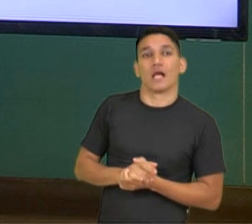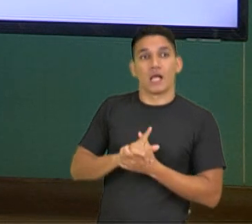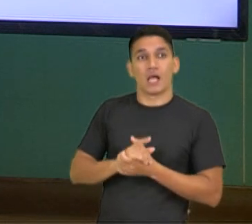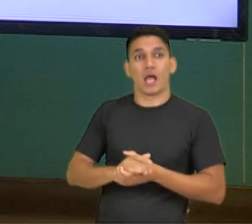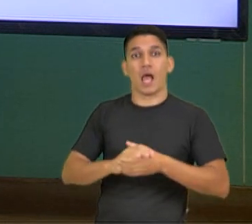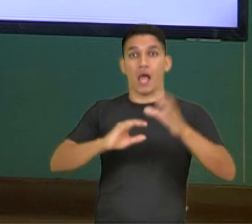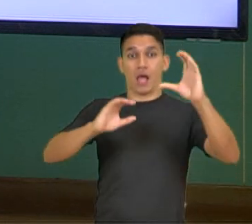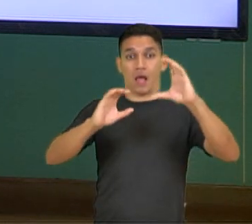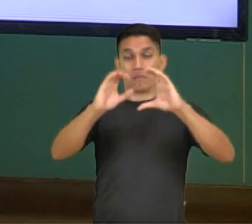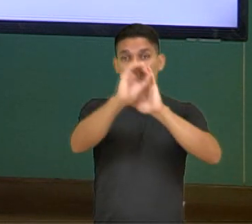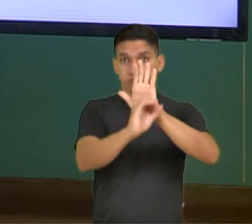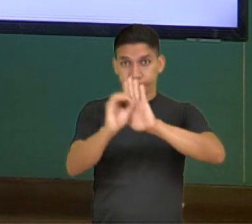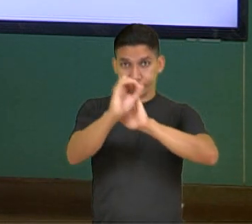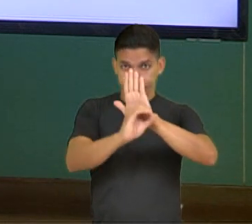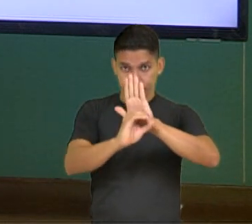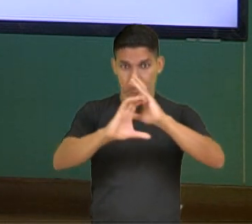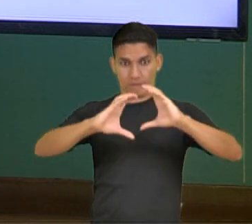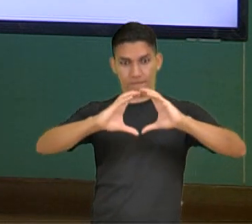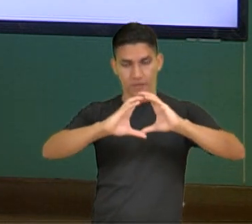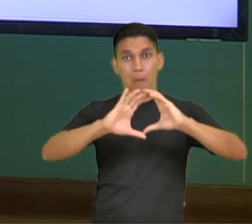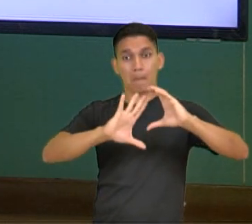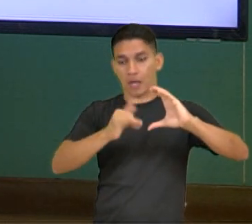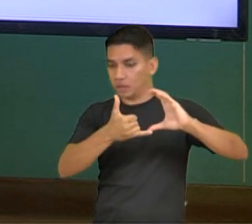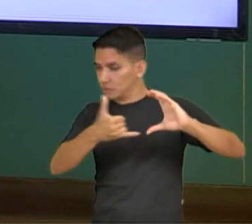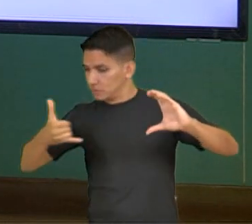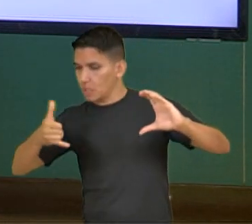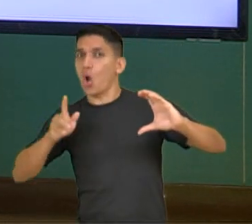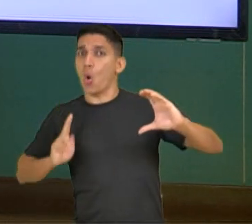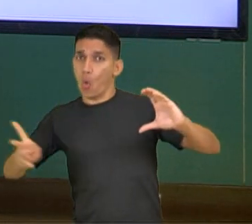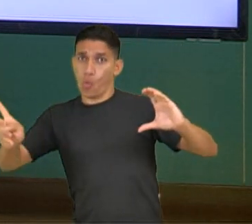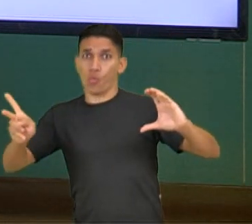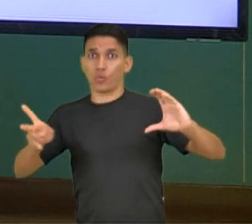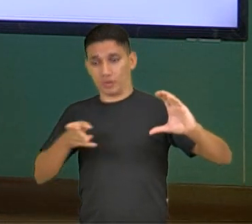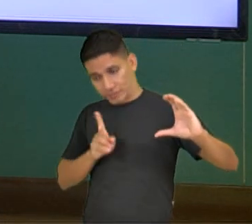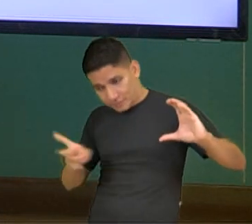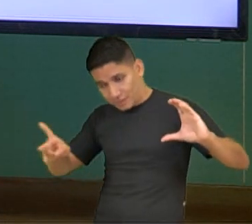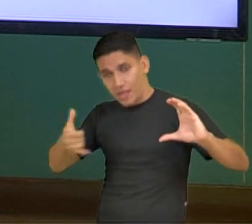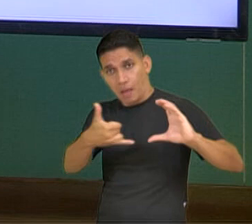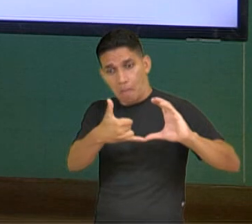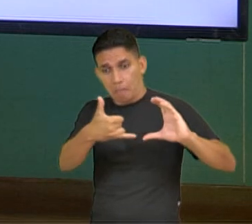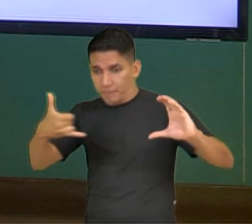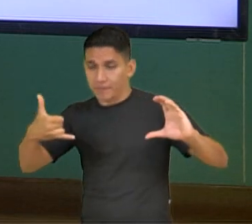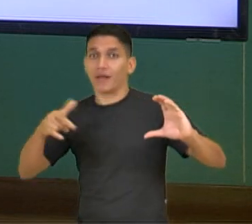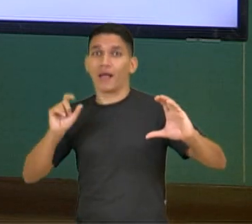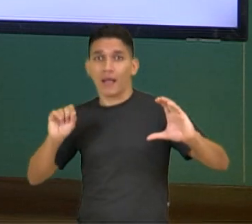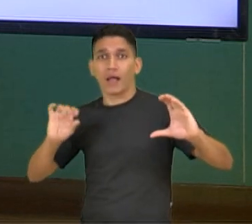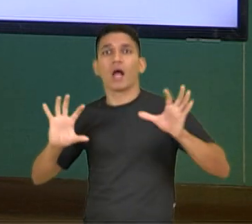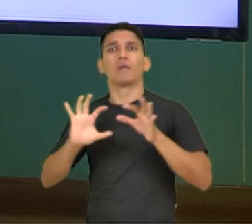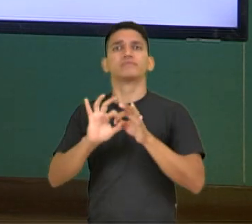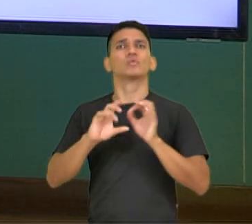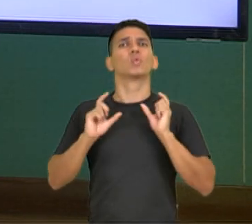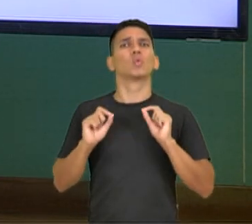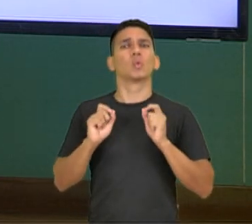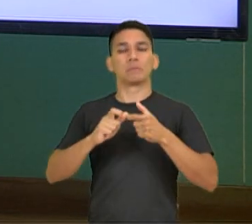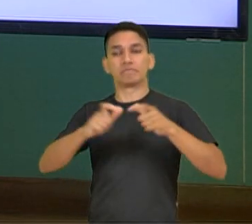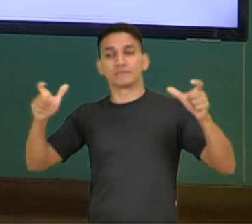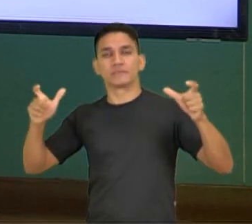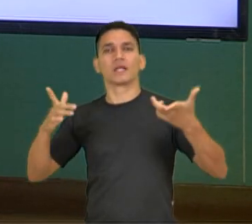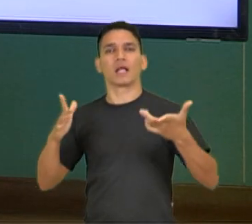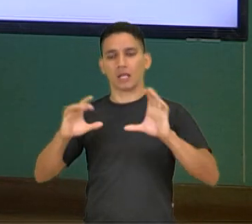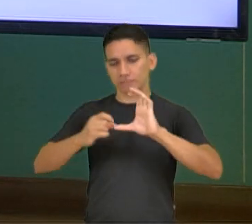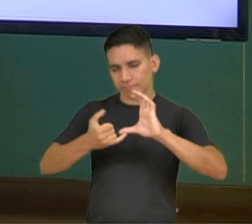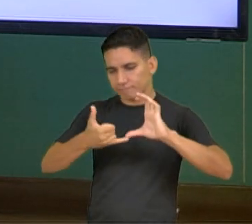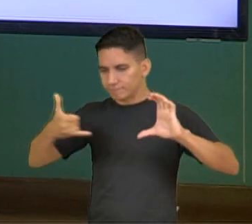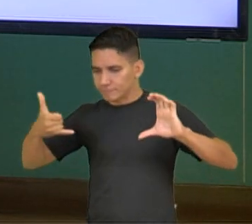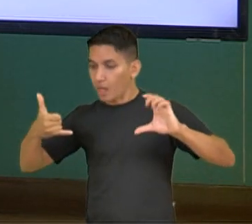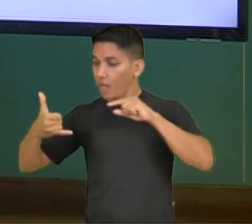carbônica fechada, mas também temos uma sequência aqui de ligações entre carbonos aberto. Tá? Então,